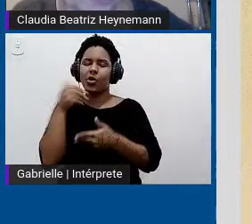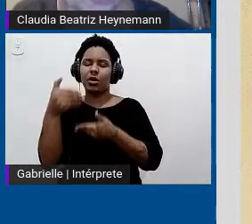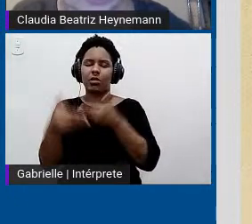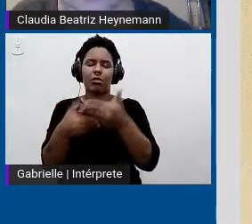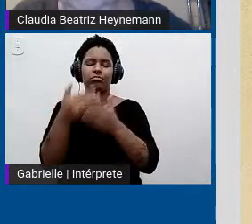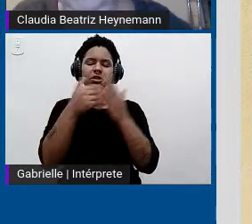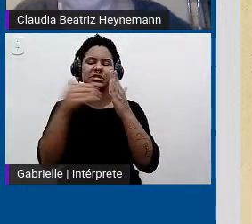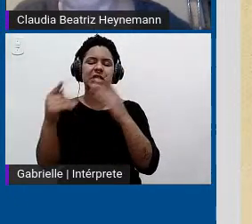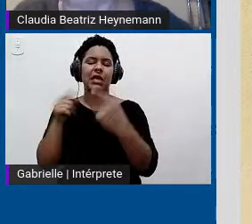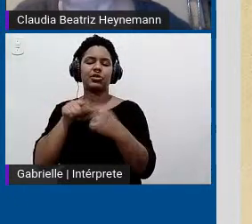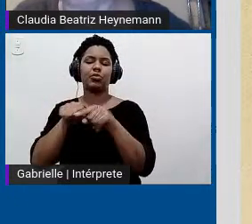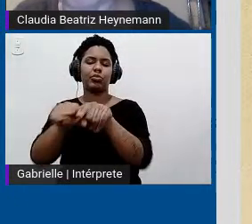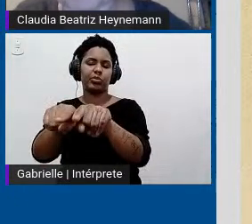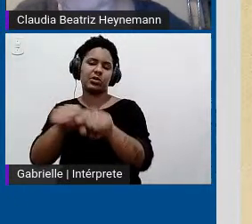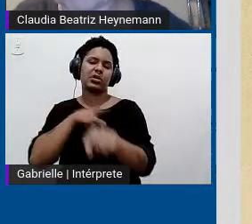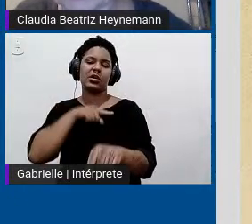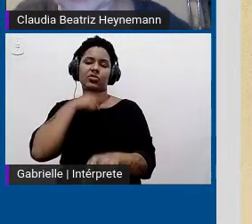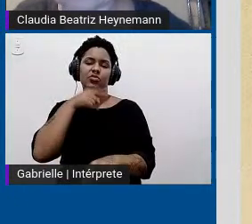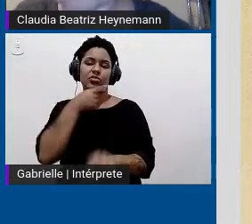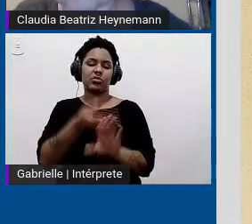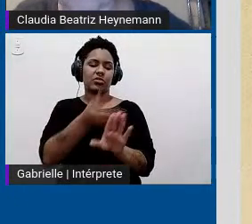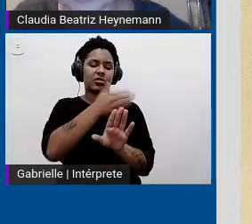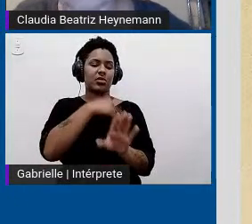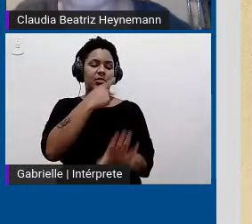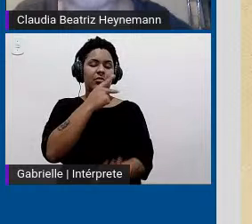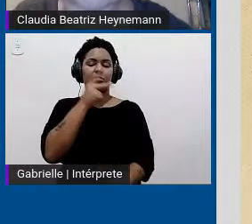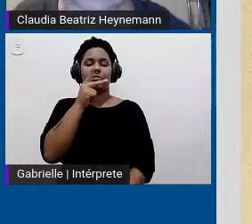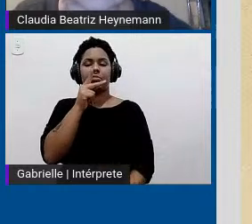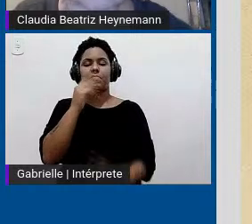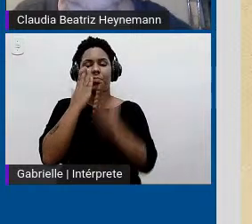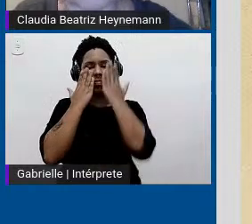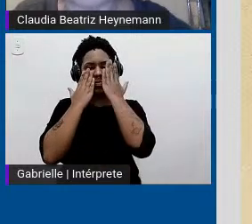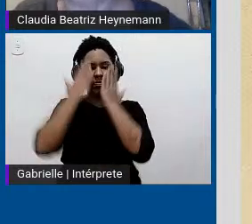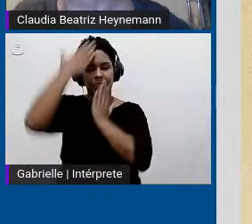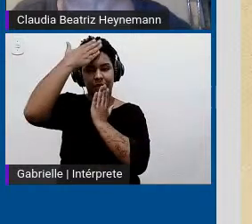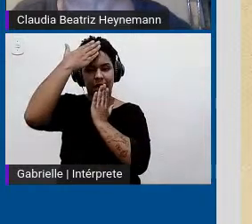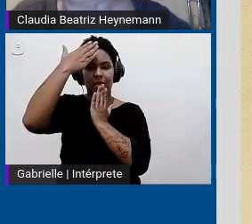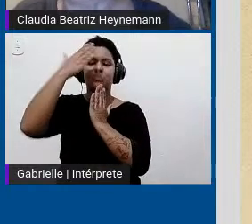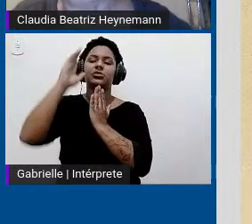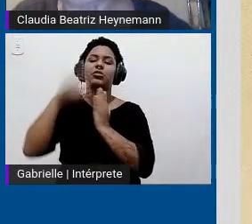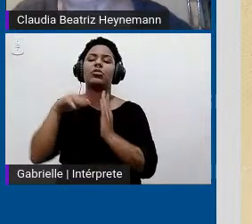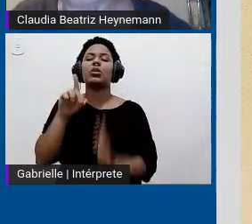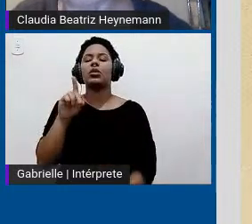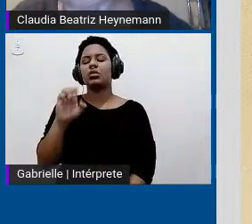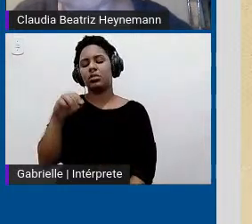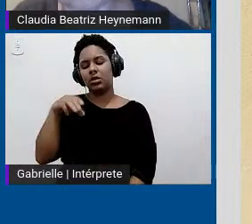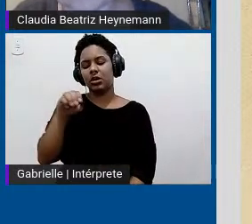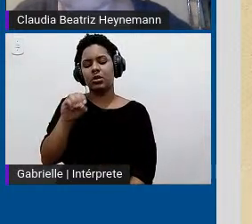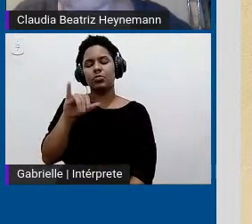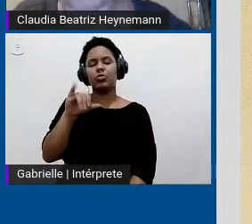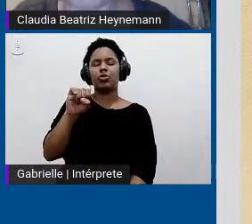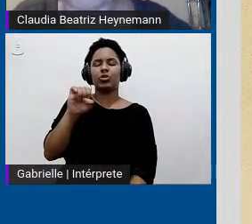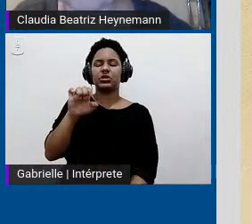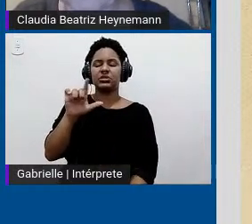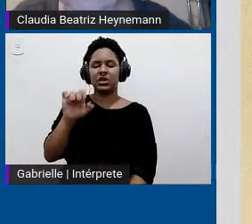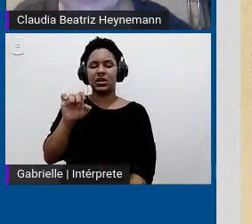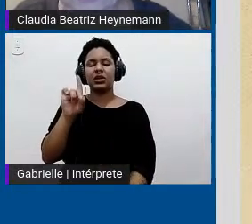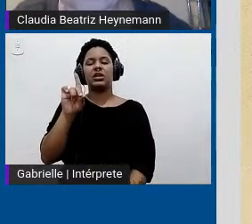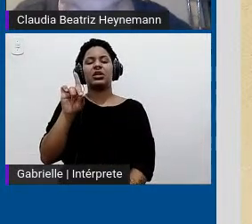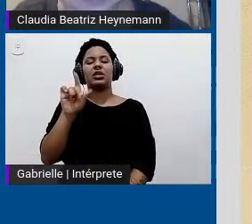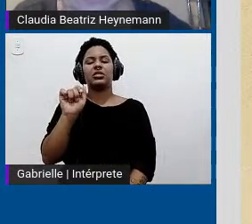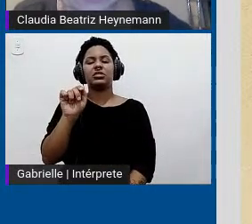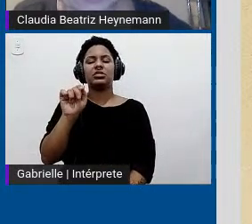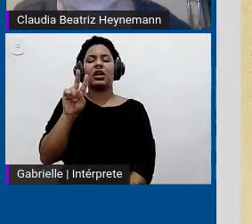a ruptura empreendida por Pablo Picasso com o quadro Demoiselle d'Avignon, no mesmo ano de 1907, quando os irmãos